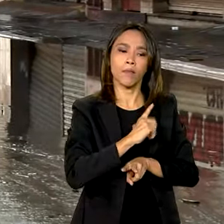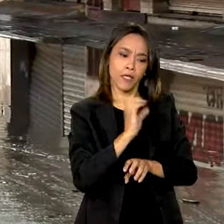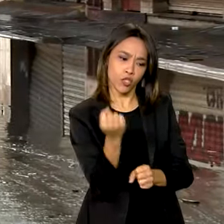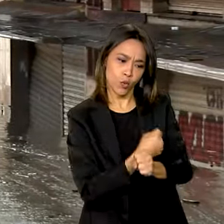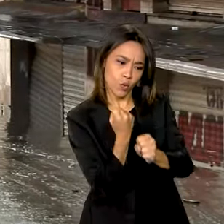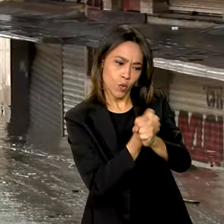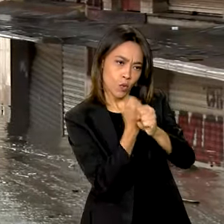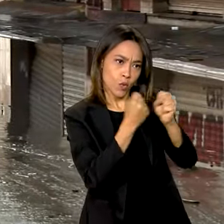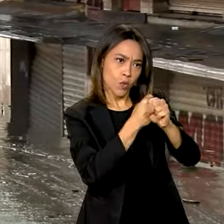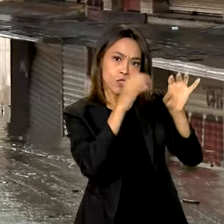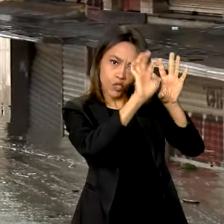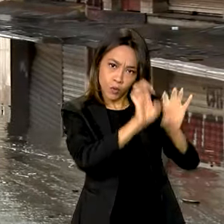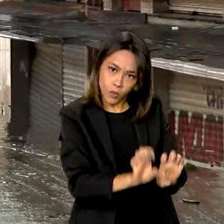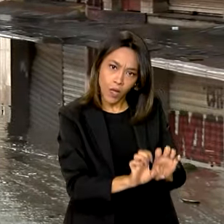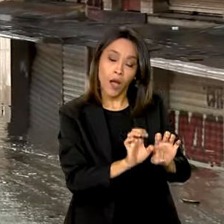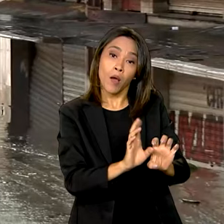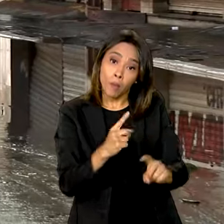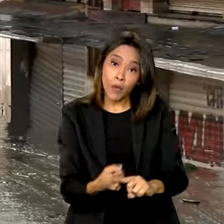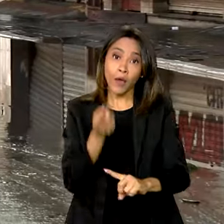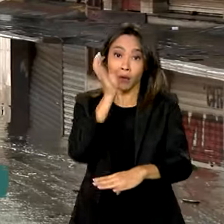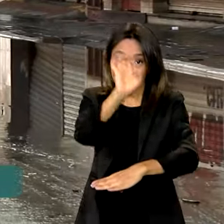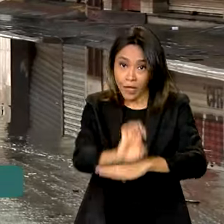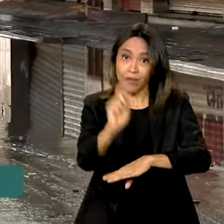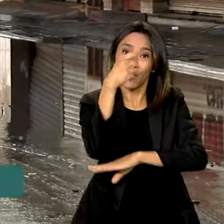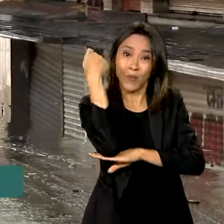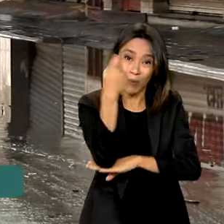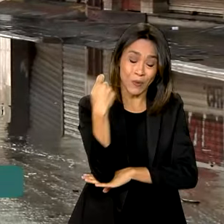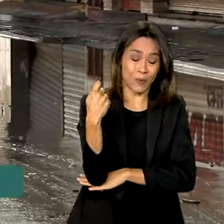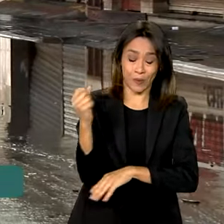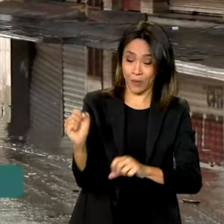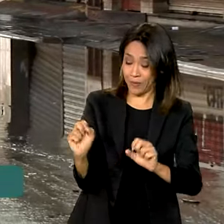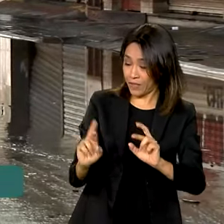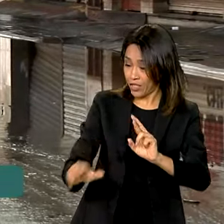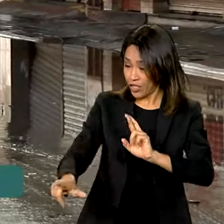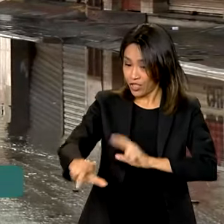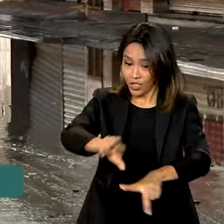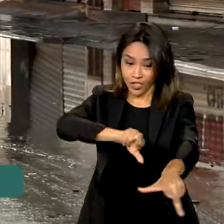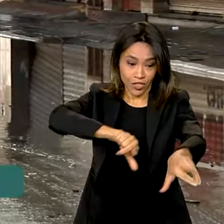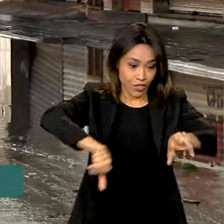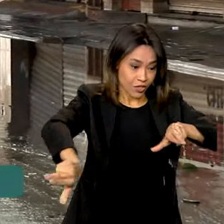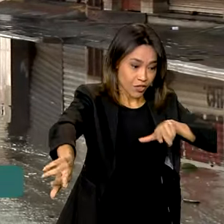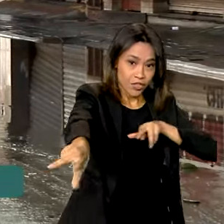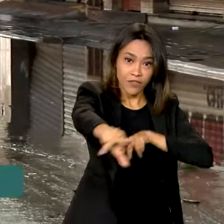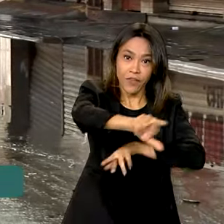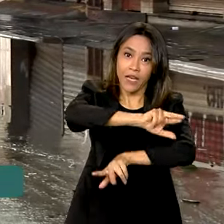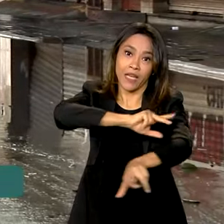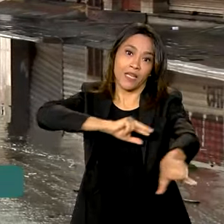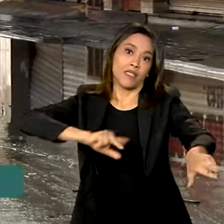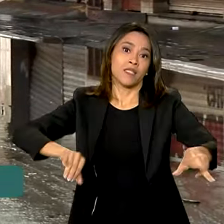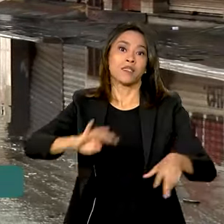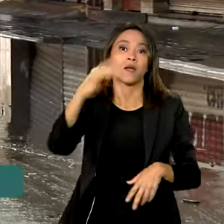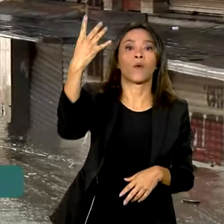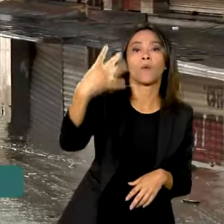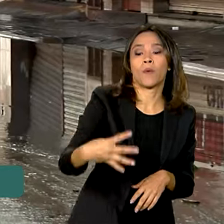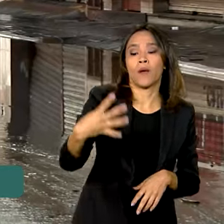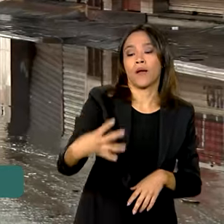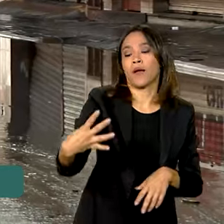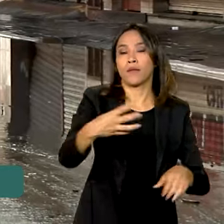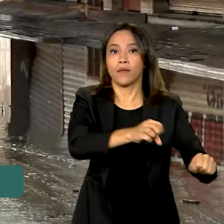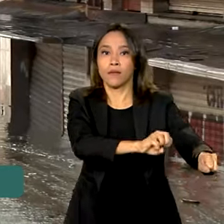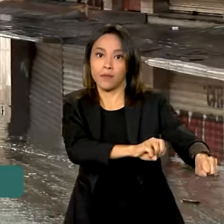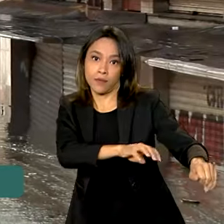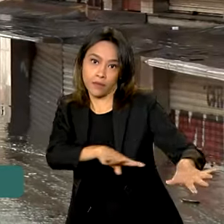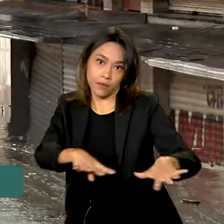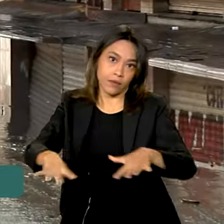reconstrução. Isso porque o estado vive situações bem distintas nesta quarta semana, desde o início